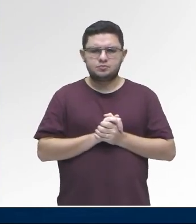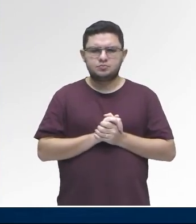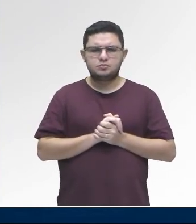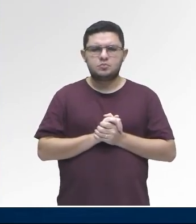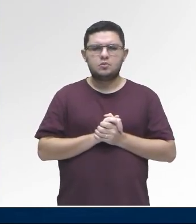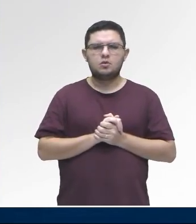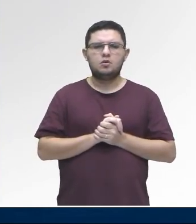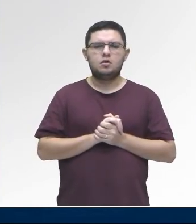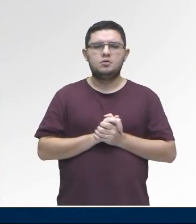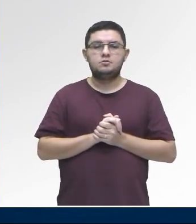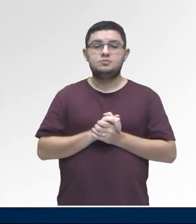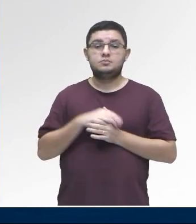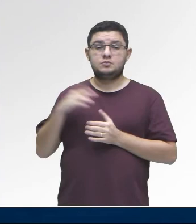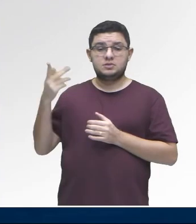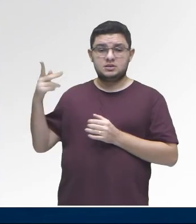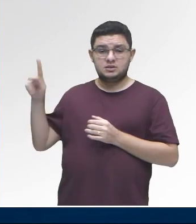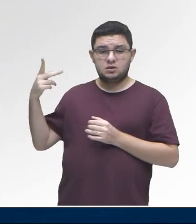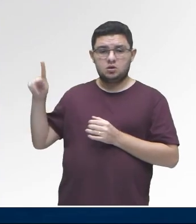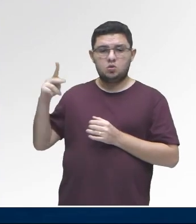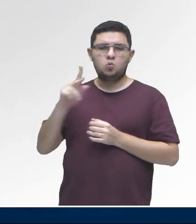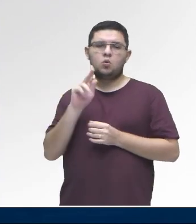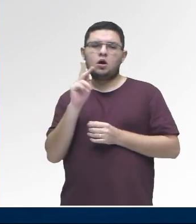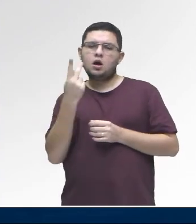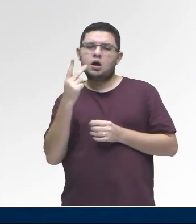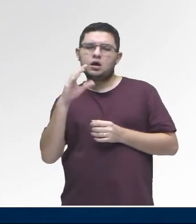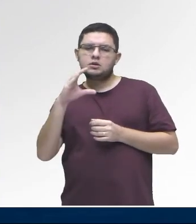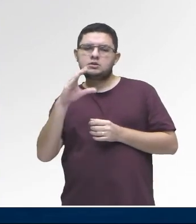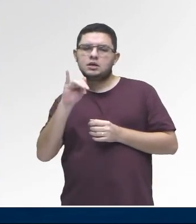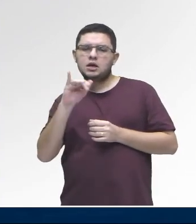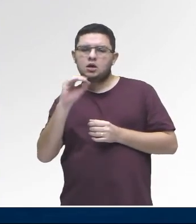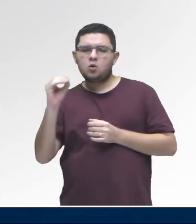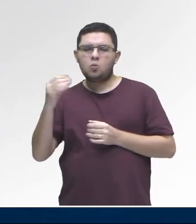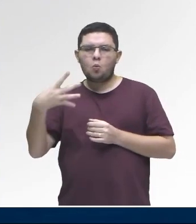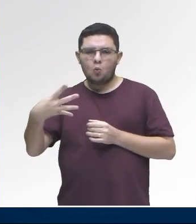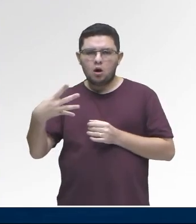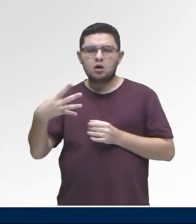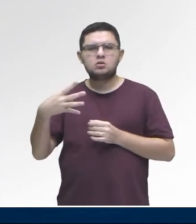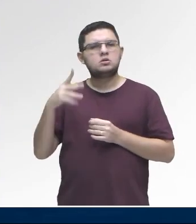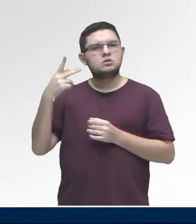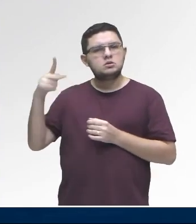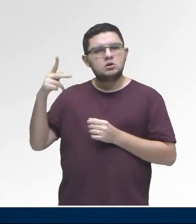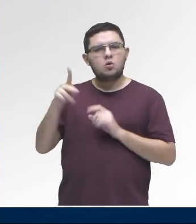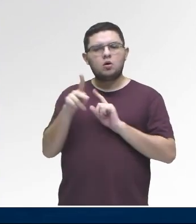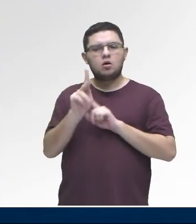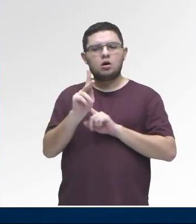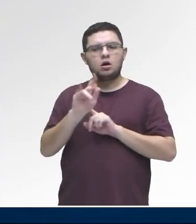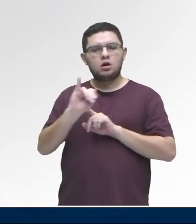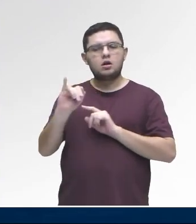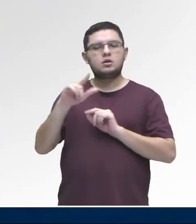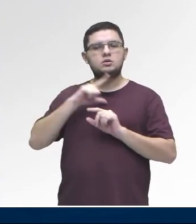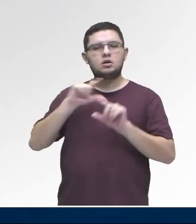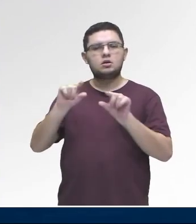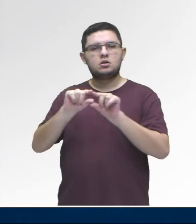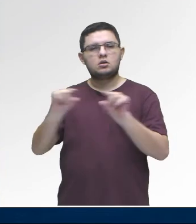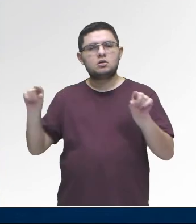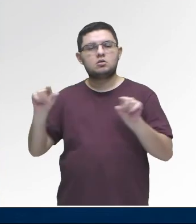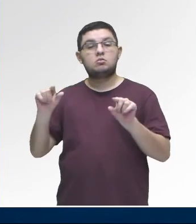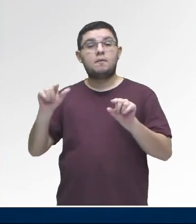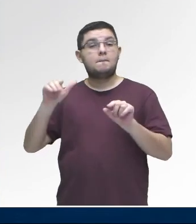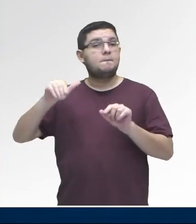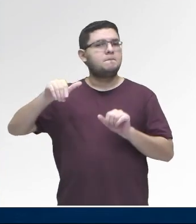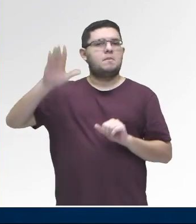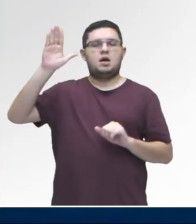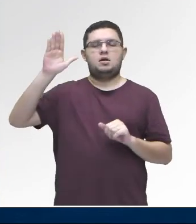porque o ácido perclórico apresenta a maior constante